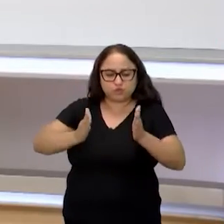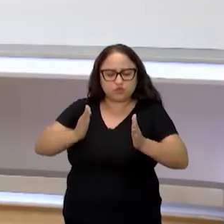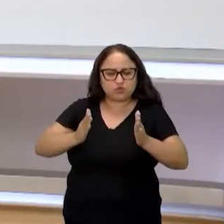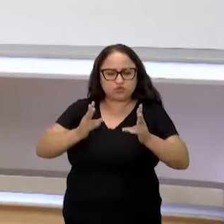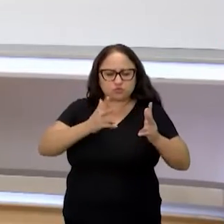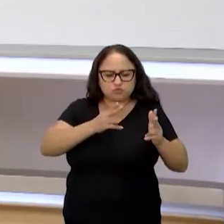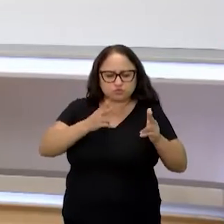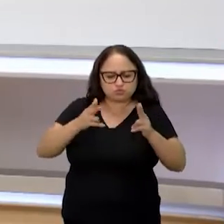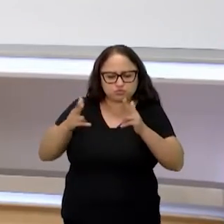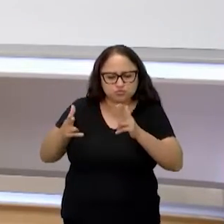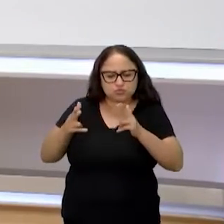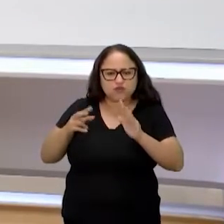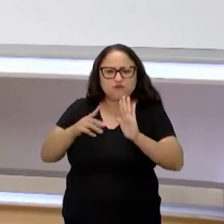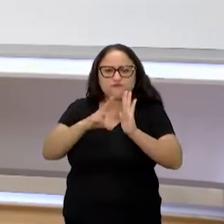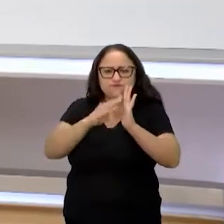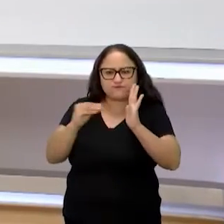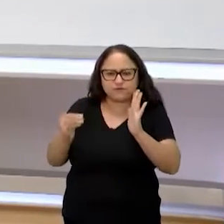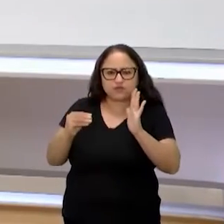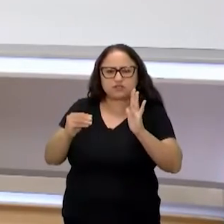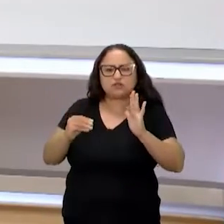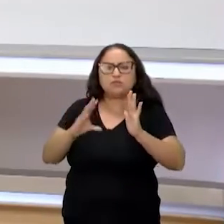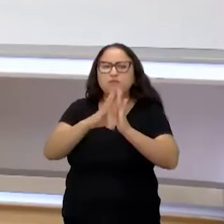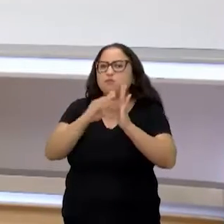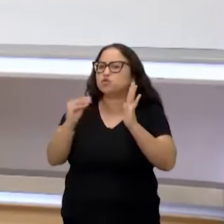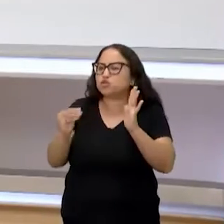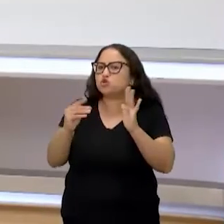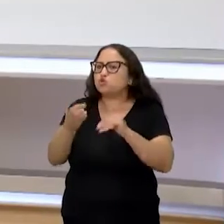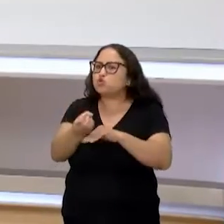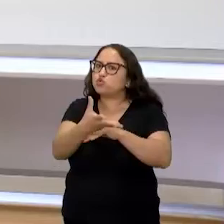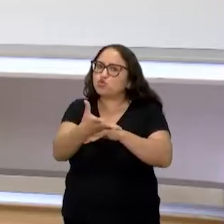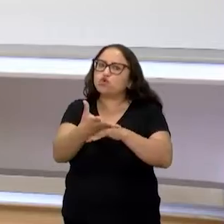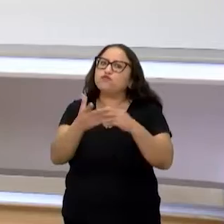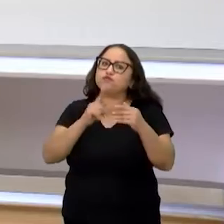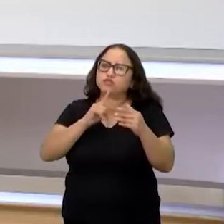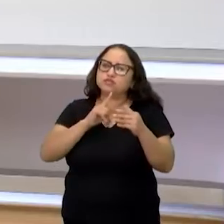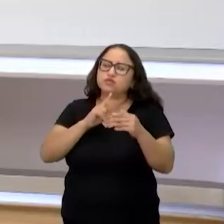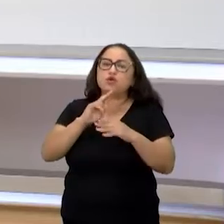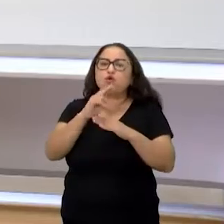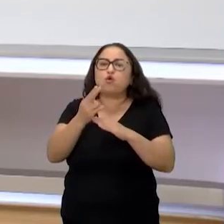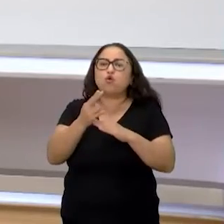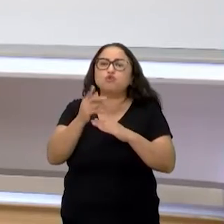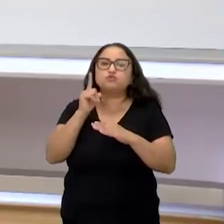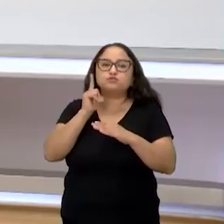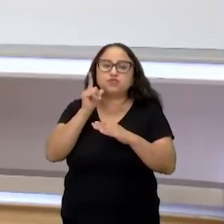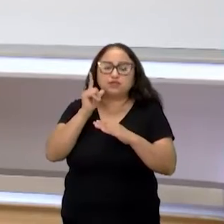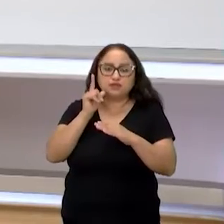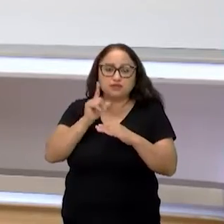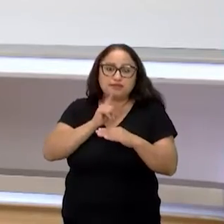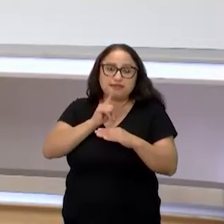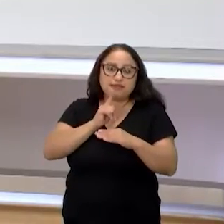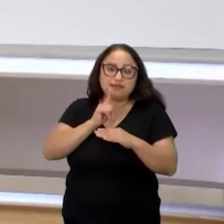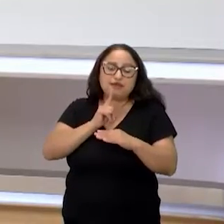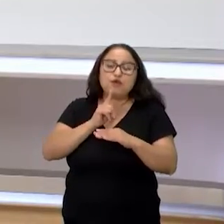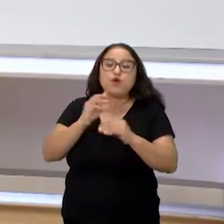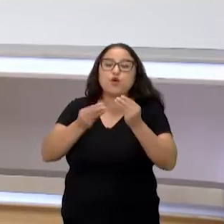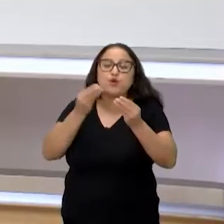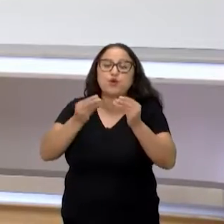para restaurá-la, revitalizá-la, modernizá-la, ou até mesmo como um norte, para que eu faça uma outra